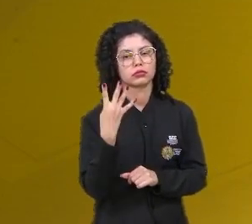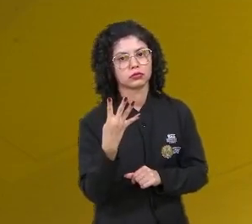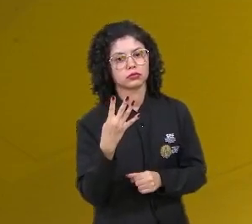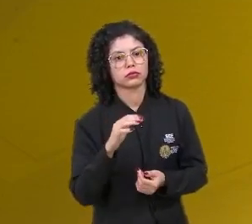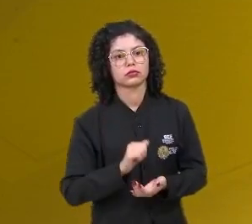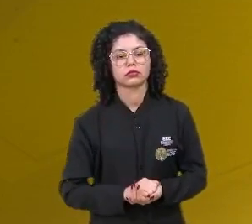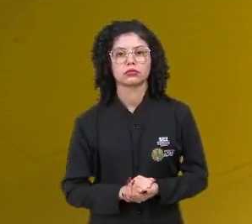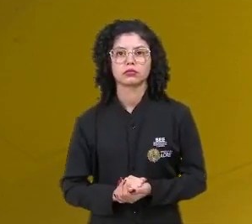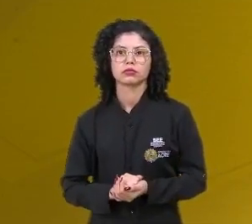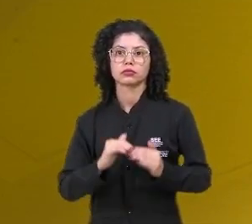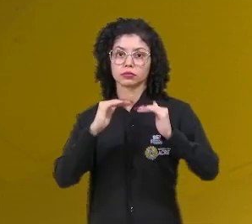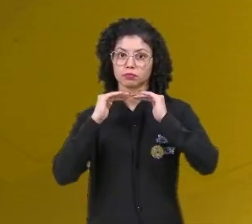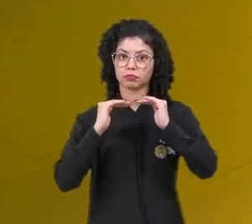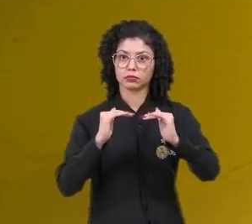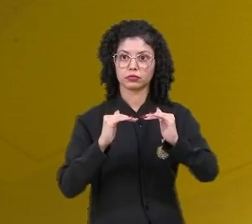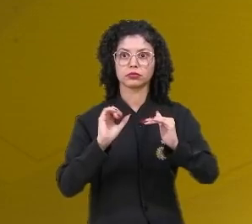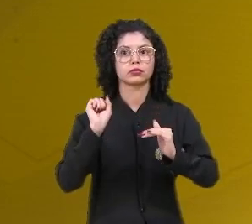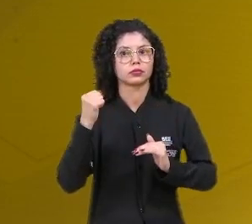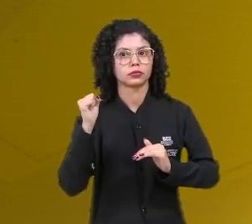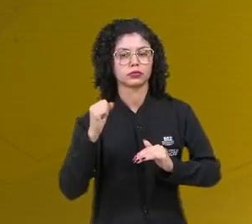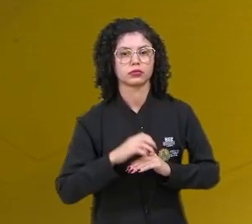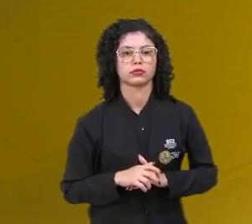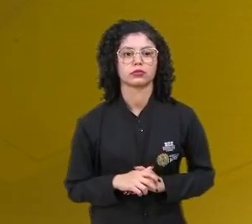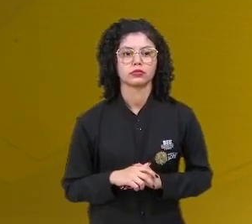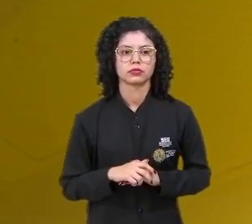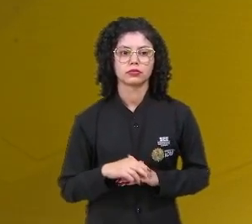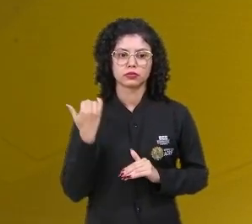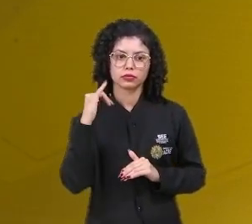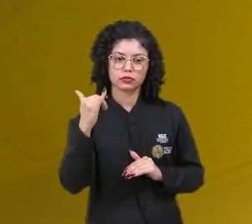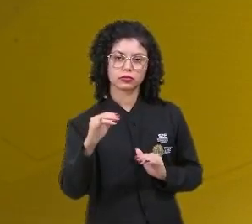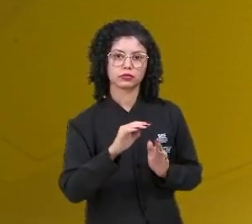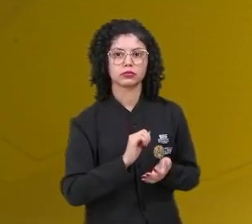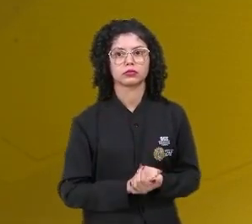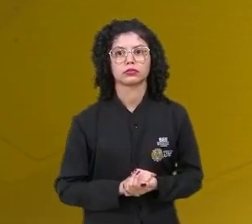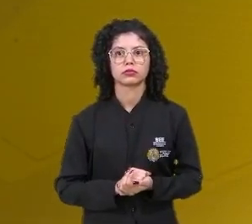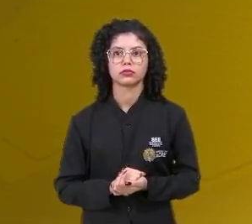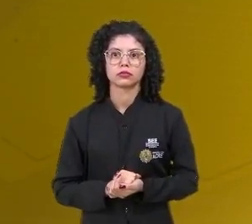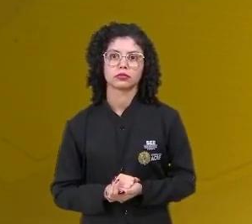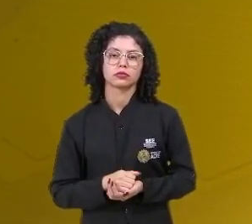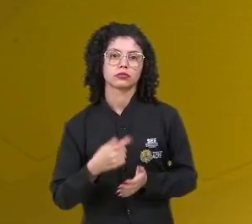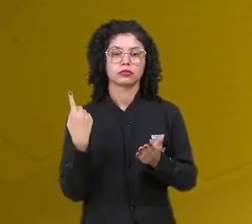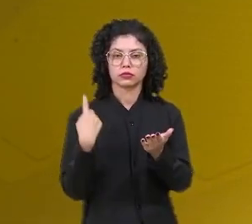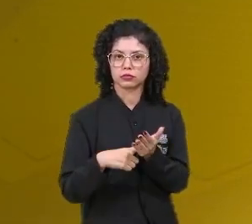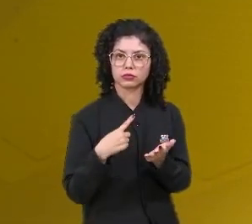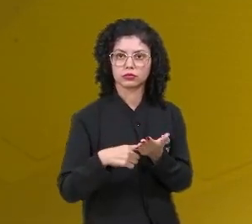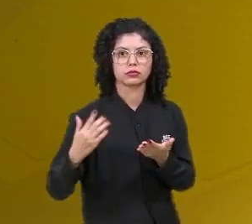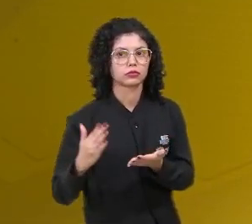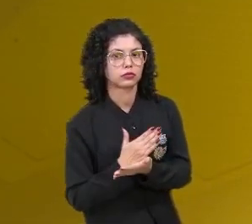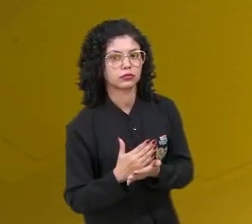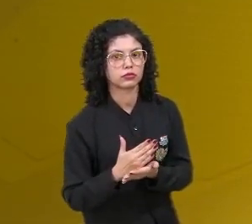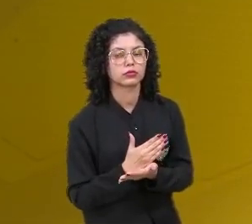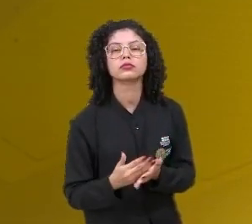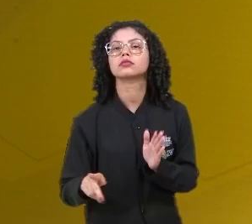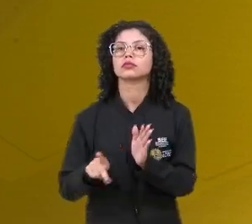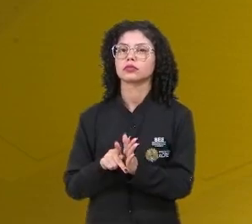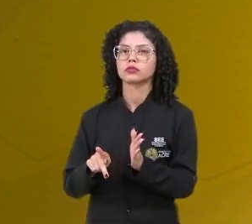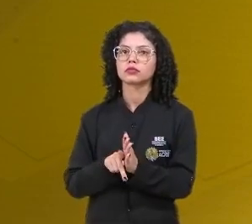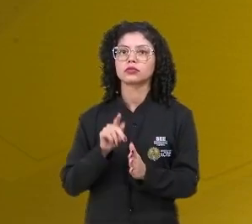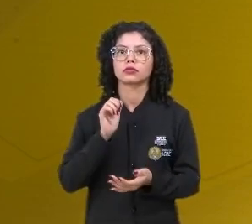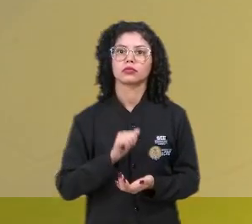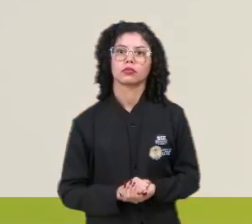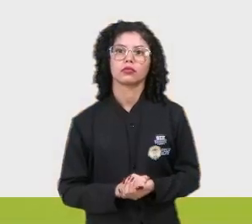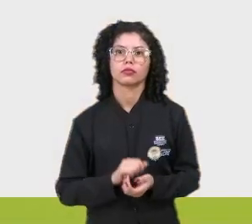e ficar estável no total de 8 elétrons na camada de valência. De acordo com alguns postulados de